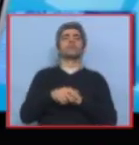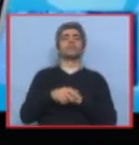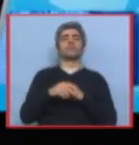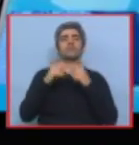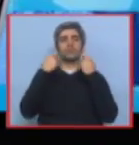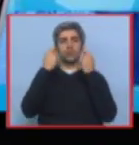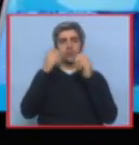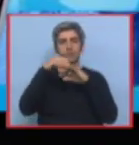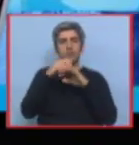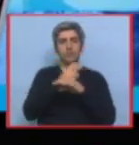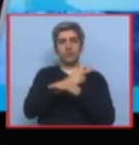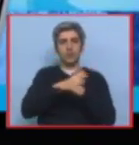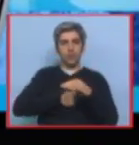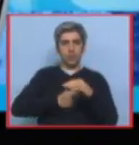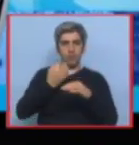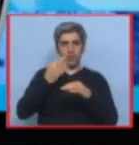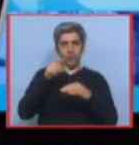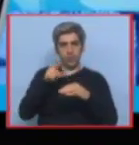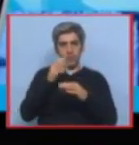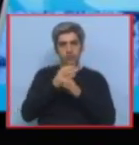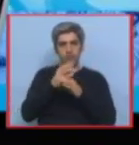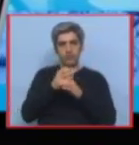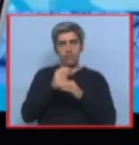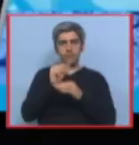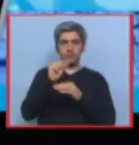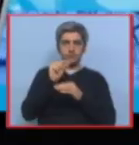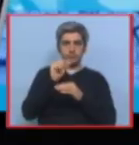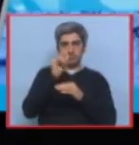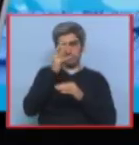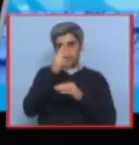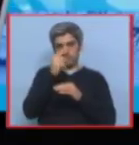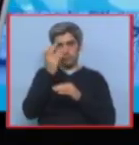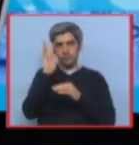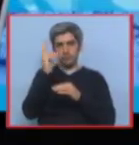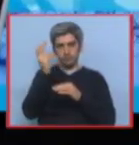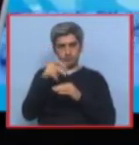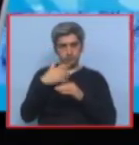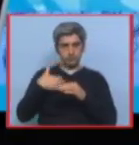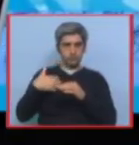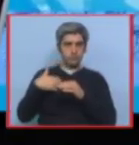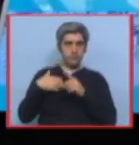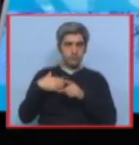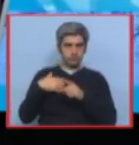celebrada sobretudo na Universidade Católica do Porto. Tivemos uma pequena infelicidade. Foi uma sexta-feira.